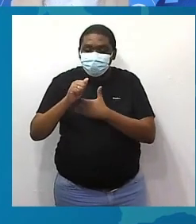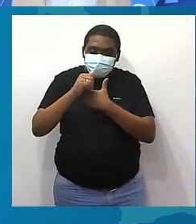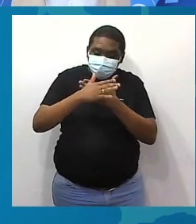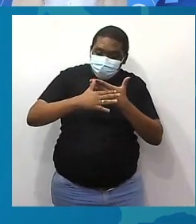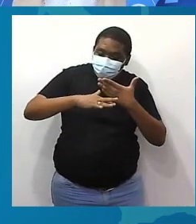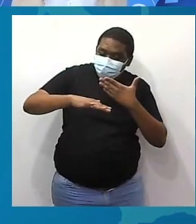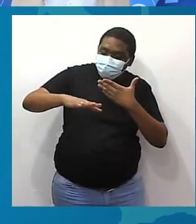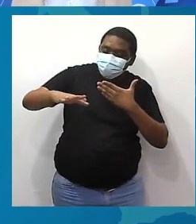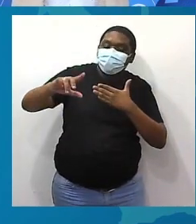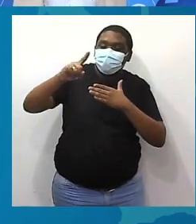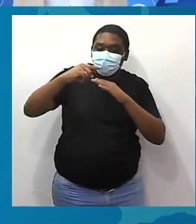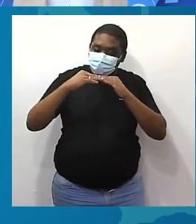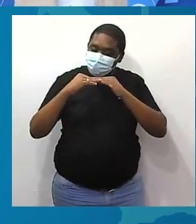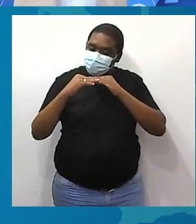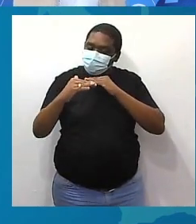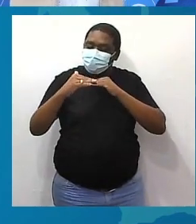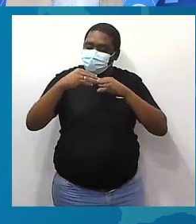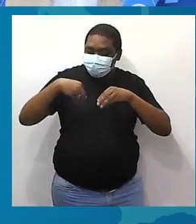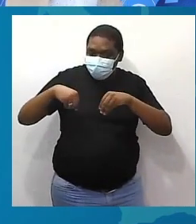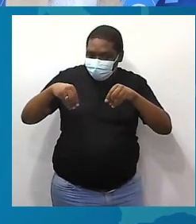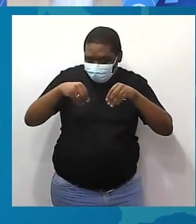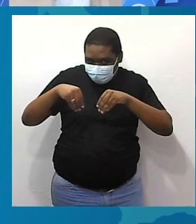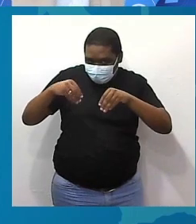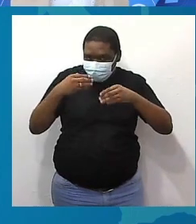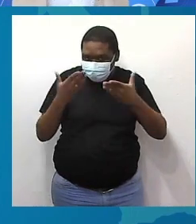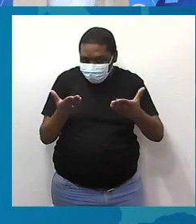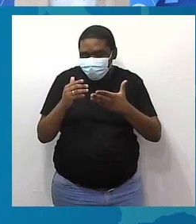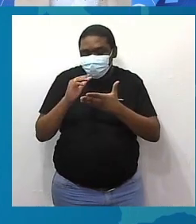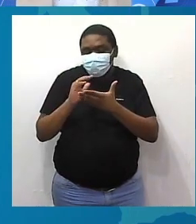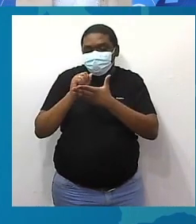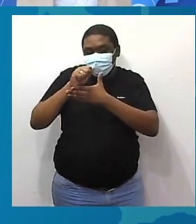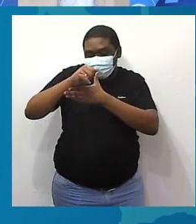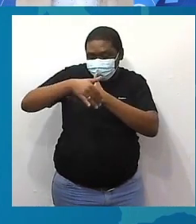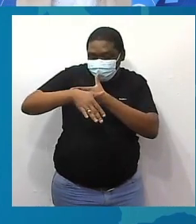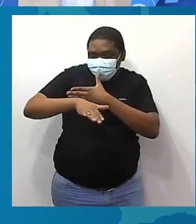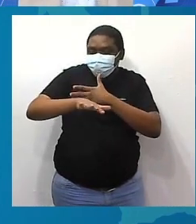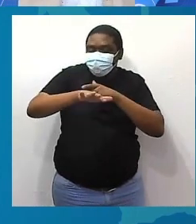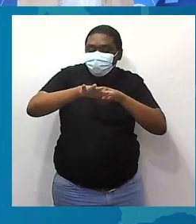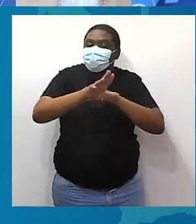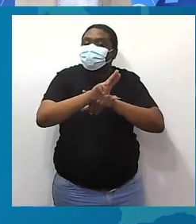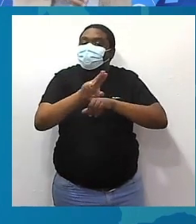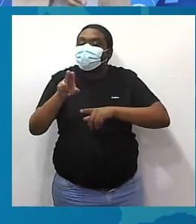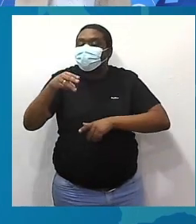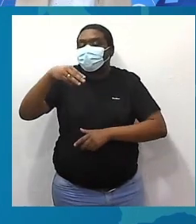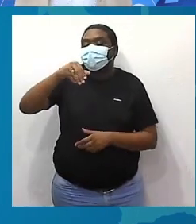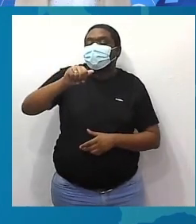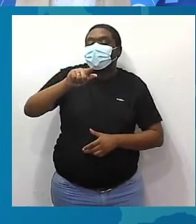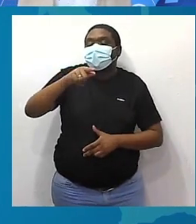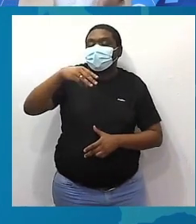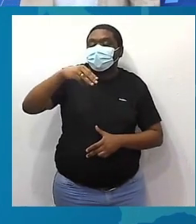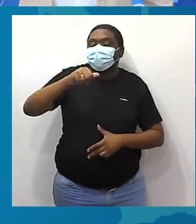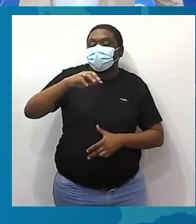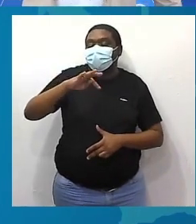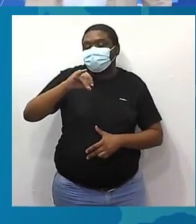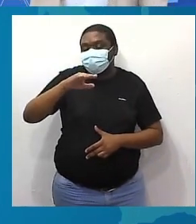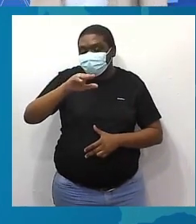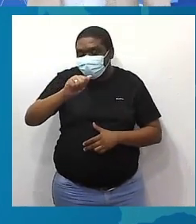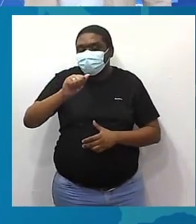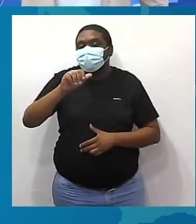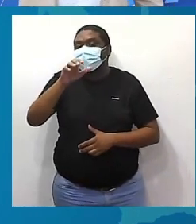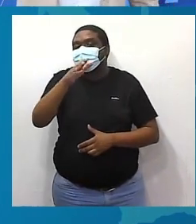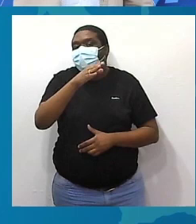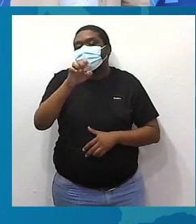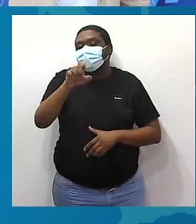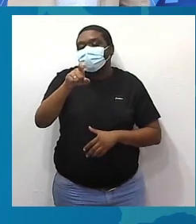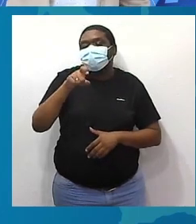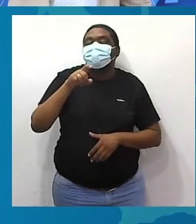de crosta terrestre. Essas rochas aí, elas recebem o nome de magmática extrusivas,